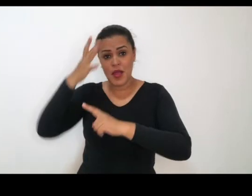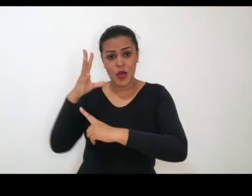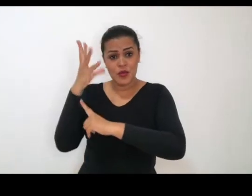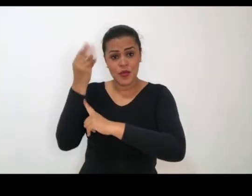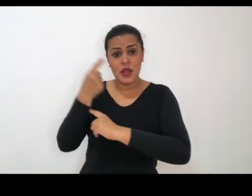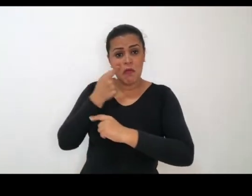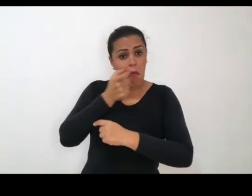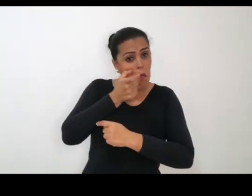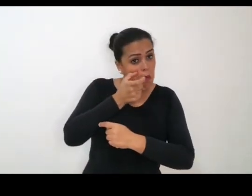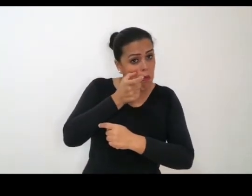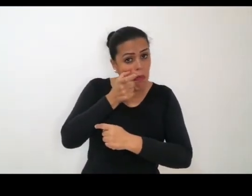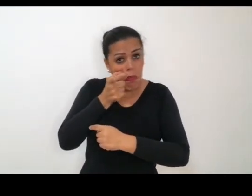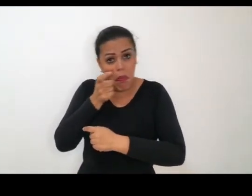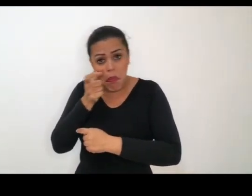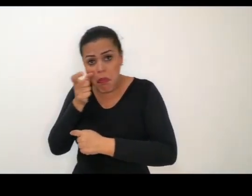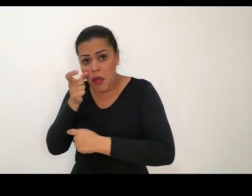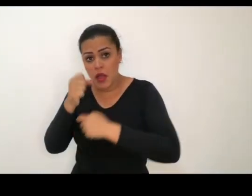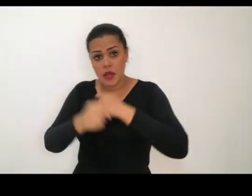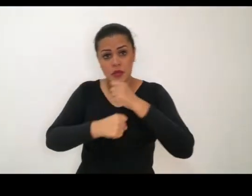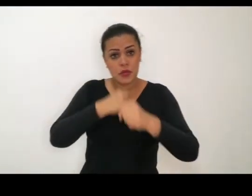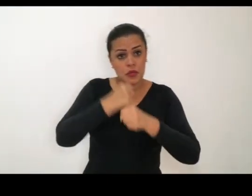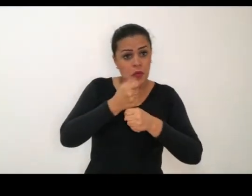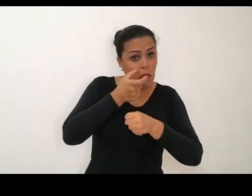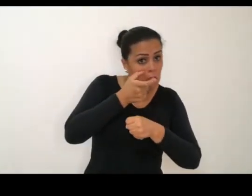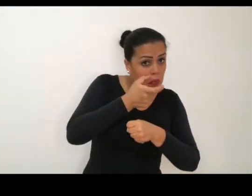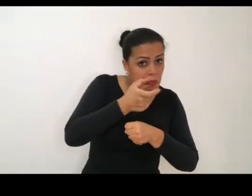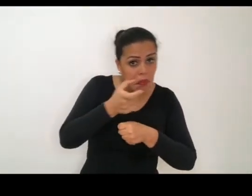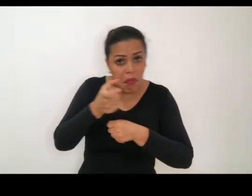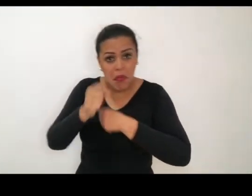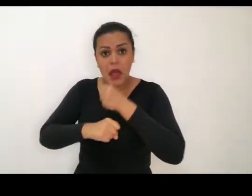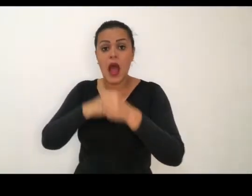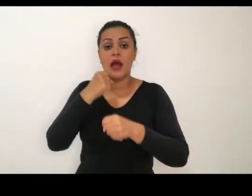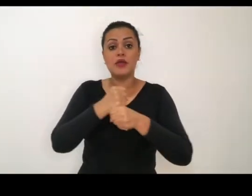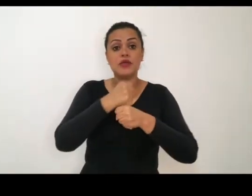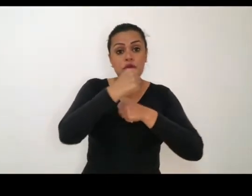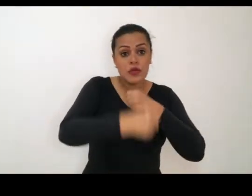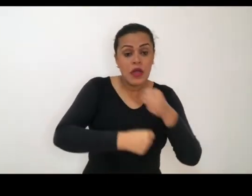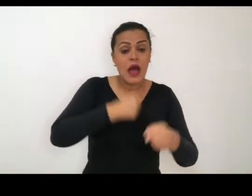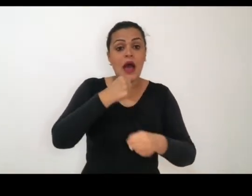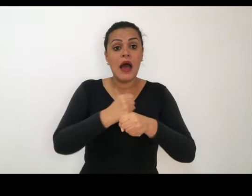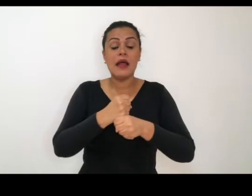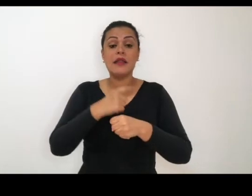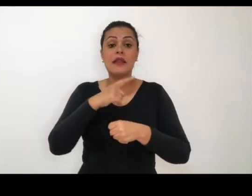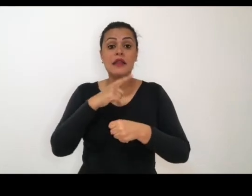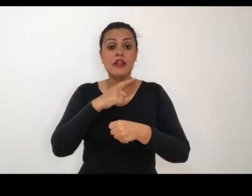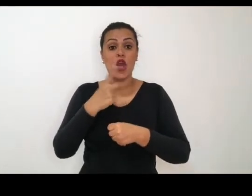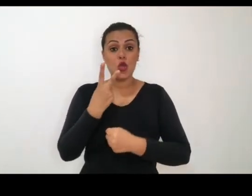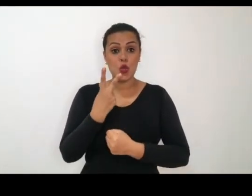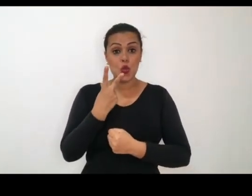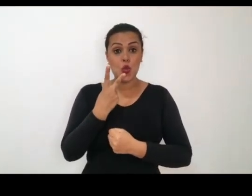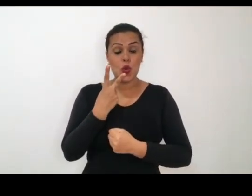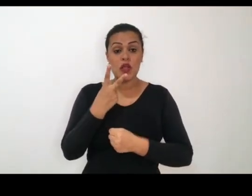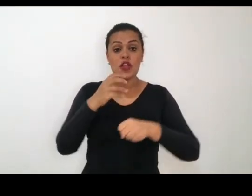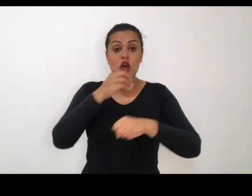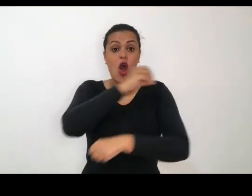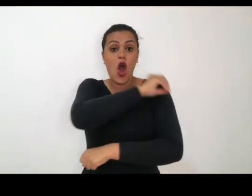nós tínhamos pelo menos 2 oficinas por ano no festival, pelo menos. Quando a gente não tinha também os mini cursos